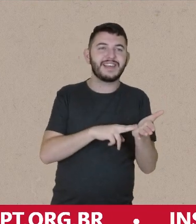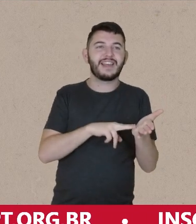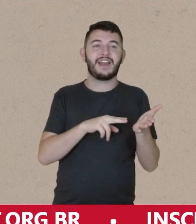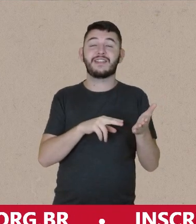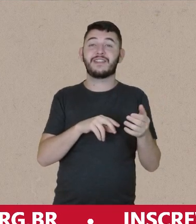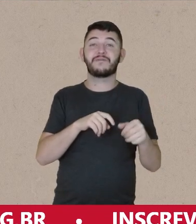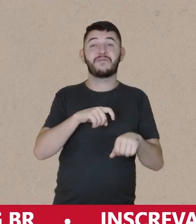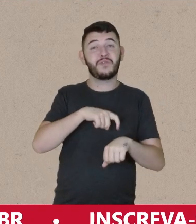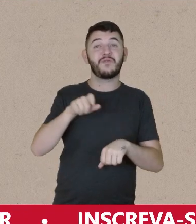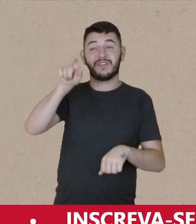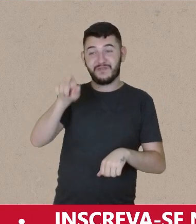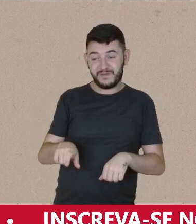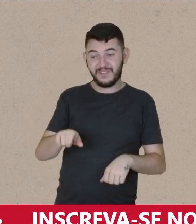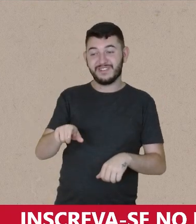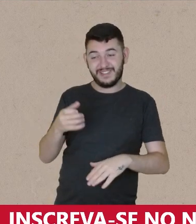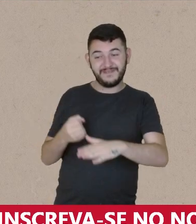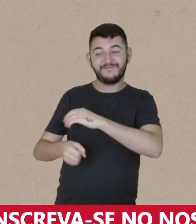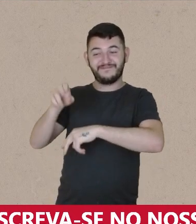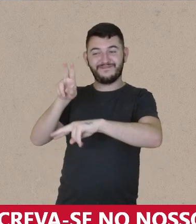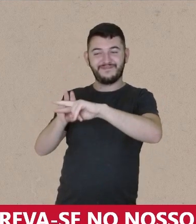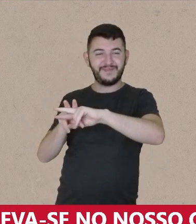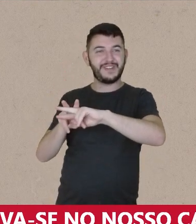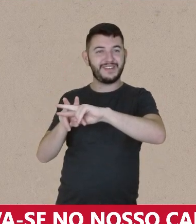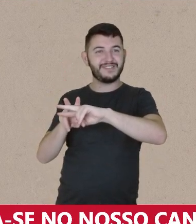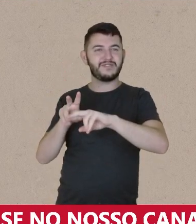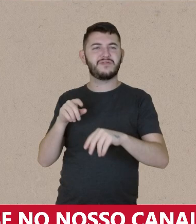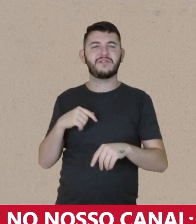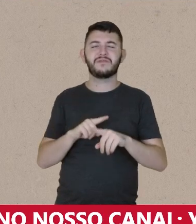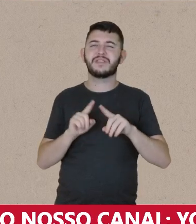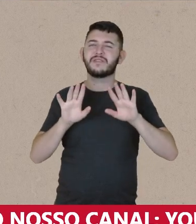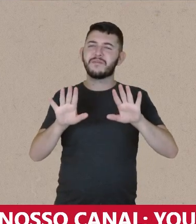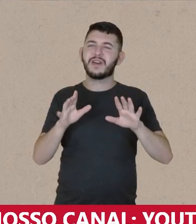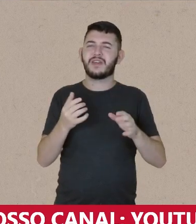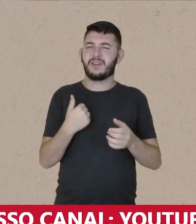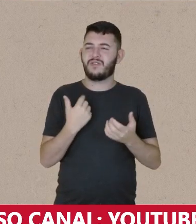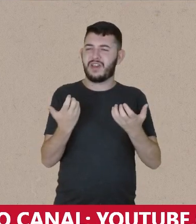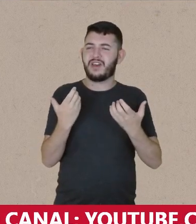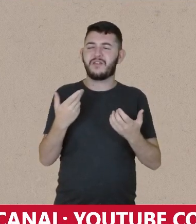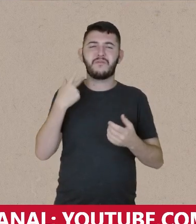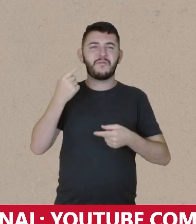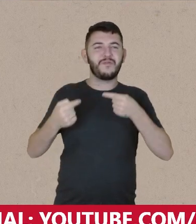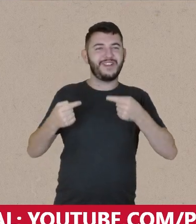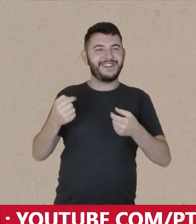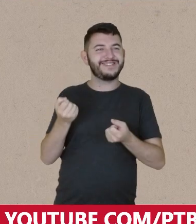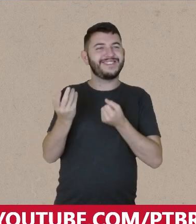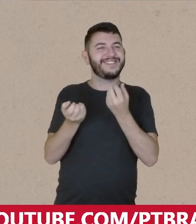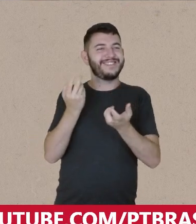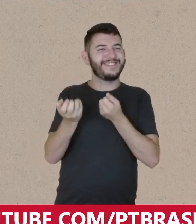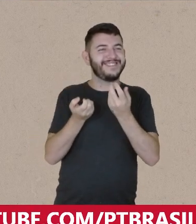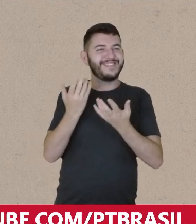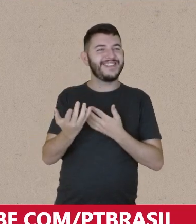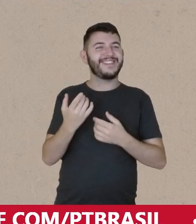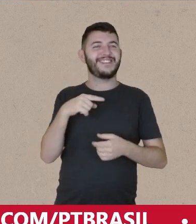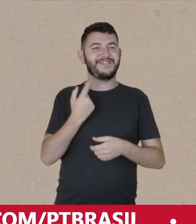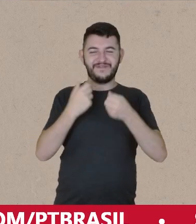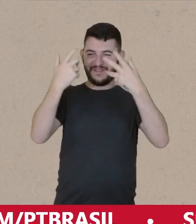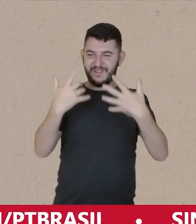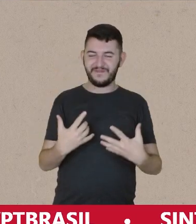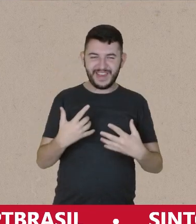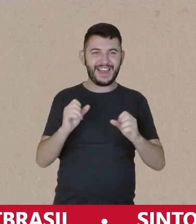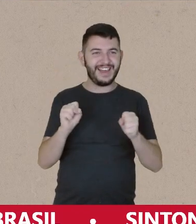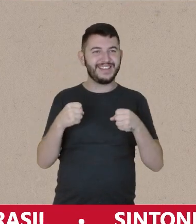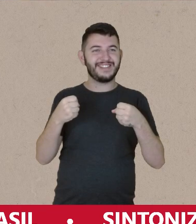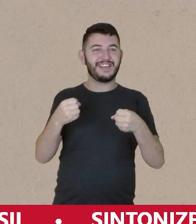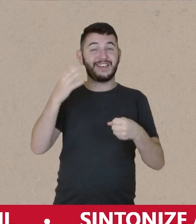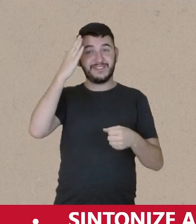esteve preso, né, Zé? E eu vou te pedir que você comente, então, vamos falar de política, vamos falar de resistência, vamos entrar aqui na pauta, que eu sei